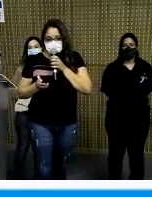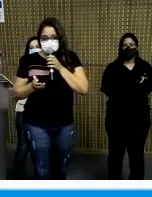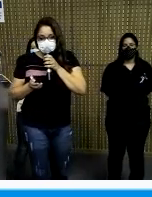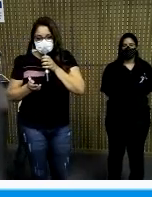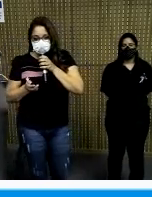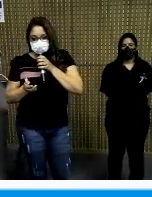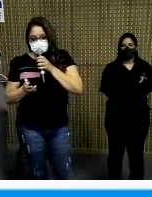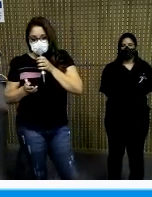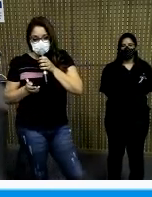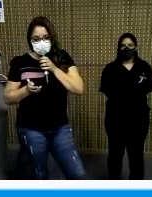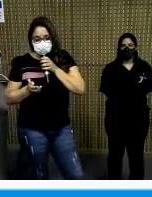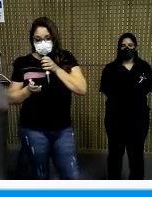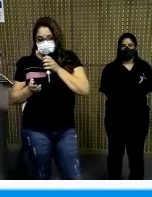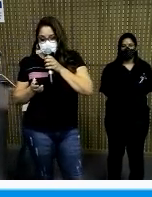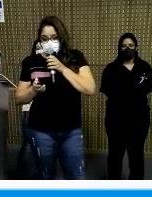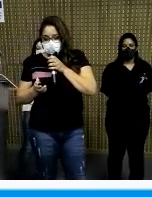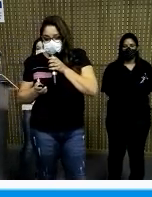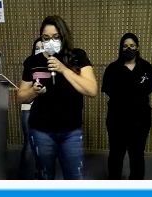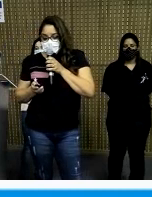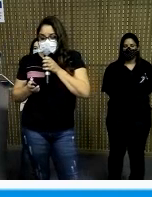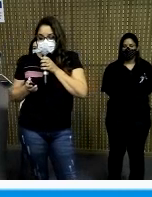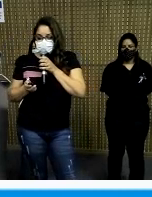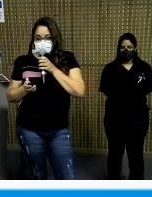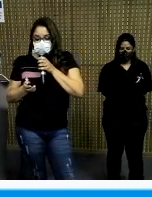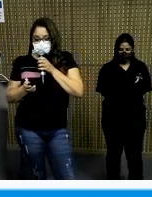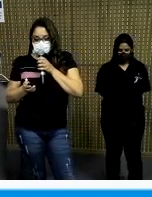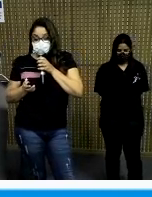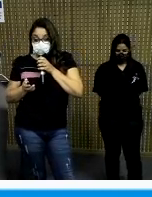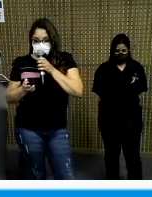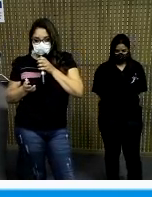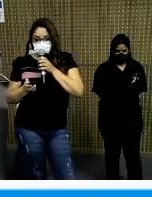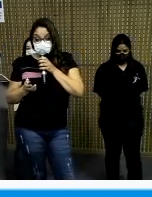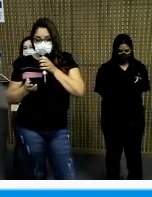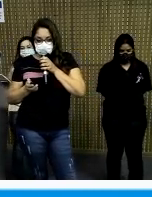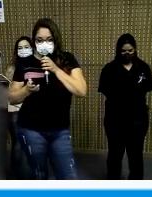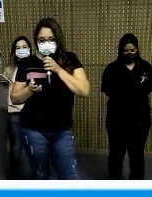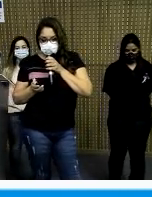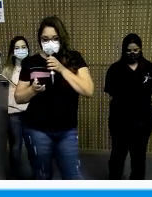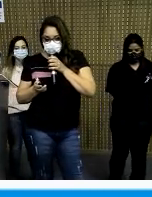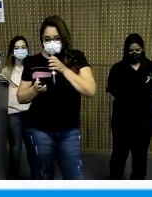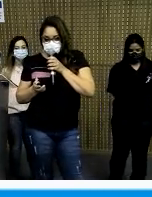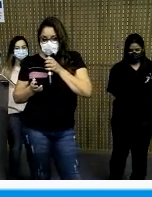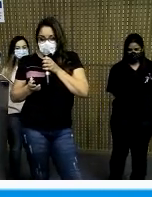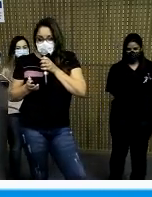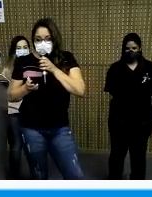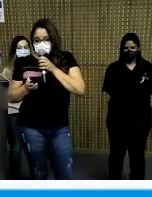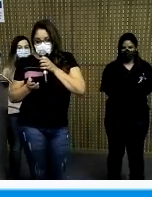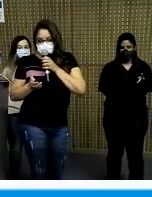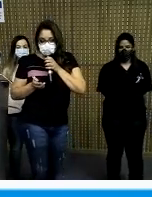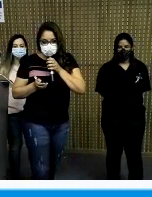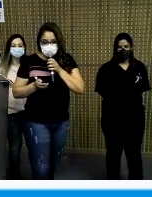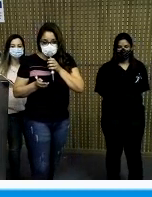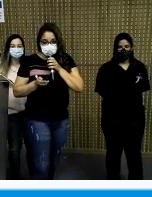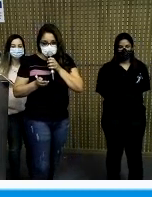Aqui, no caso de gestantes com pré-natal encerrado, nós tivemos aí um número de 12 em 2020 e no